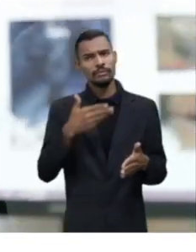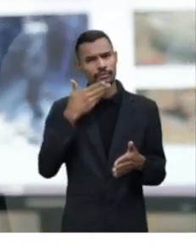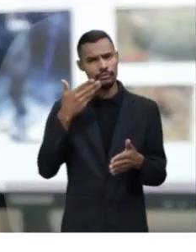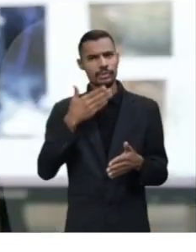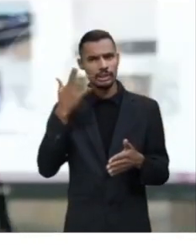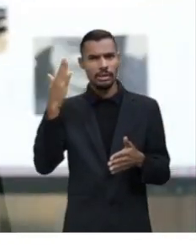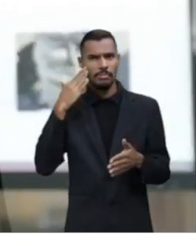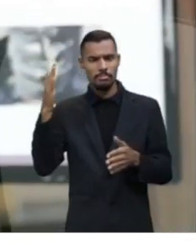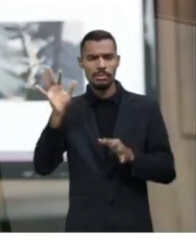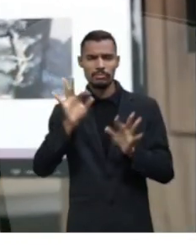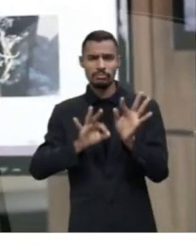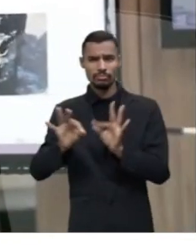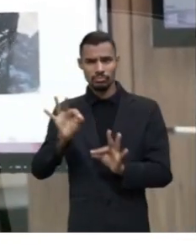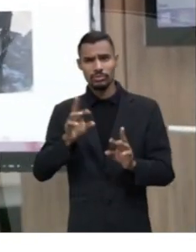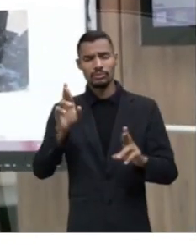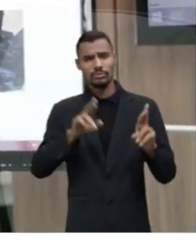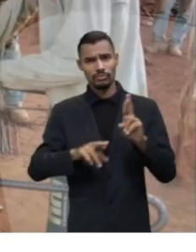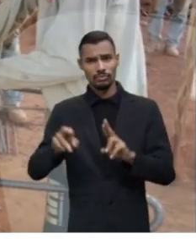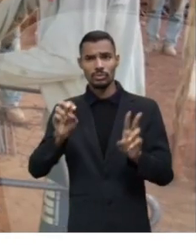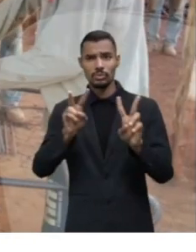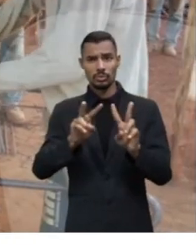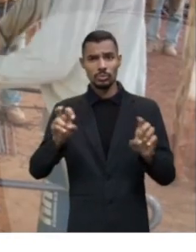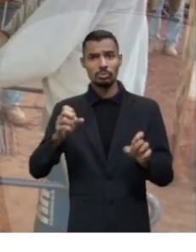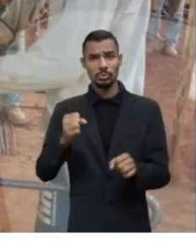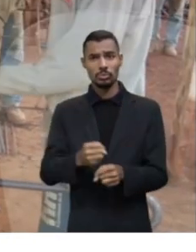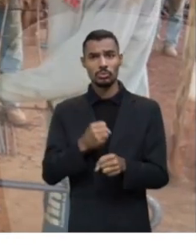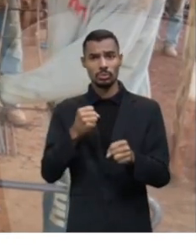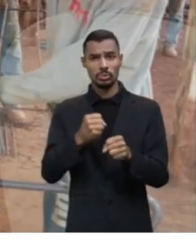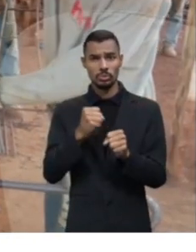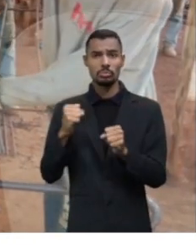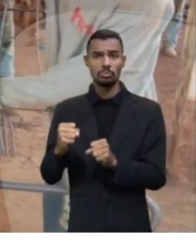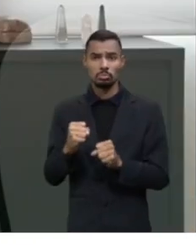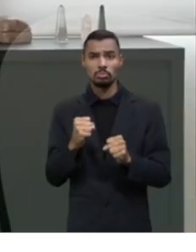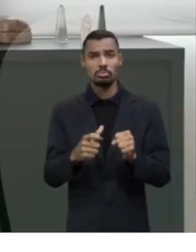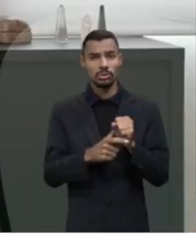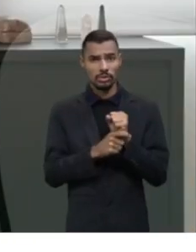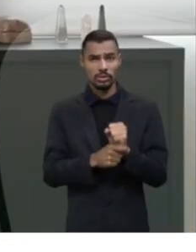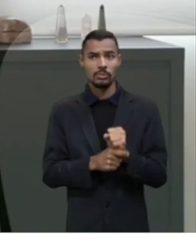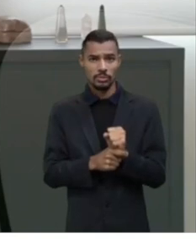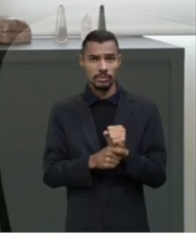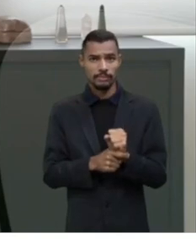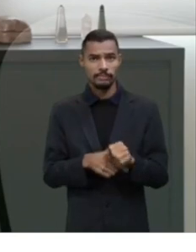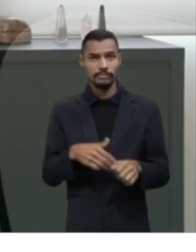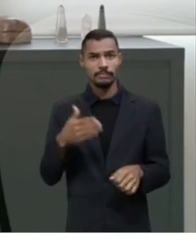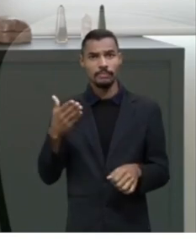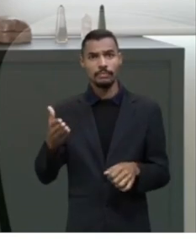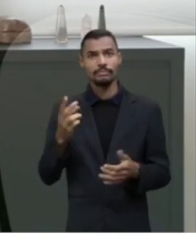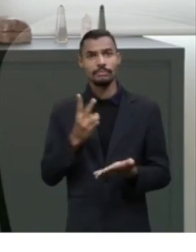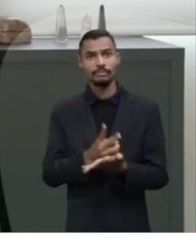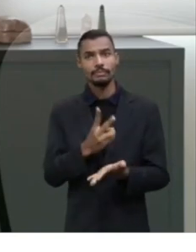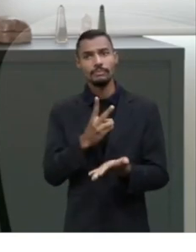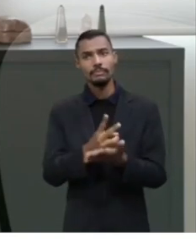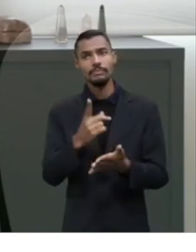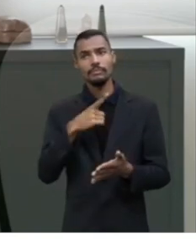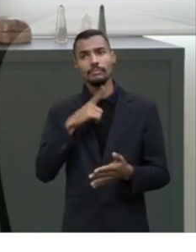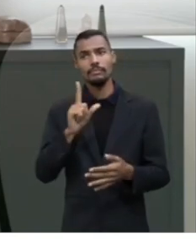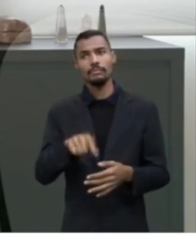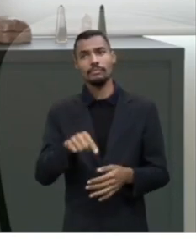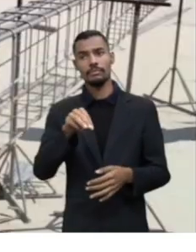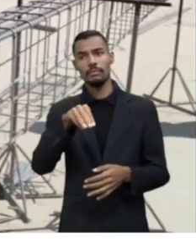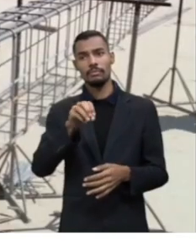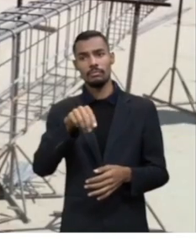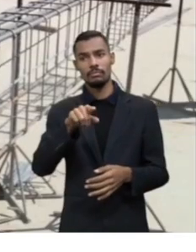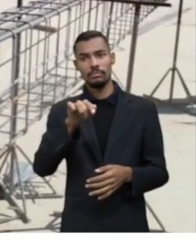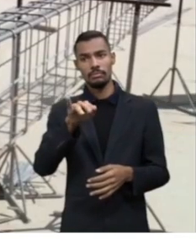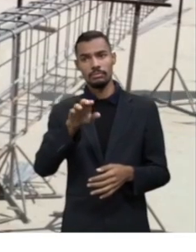fácil definir as possíveis verificações para que a obra possa prosseguir com segurança. No caso de estaca contínua e com anomalia, a gente